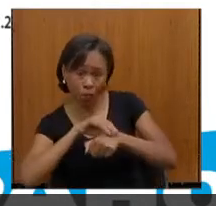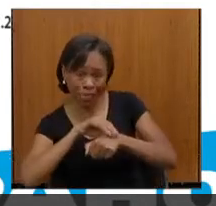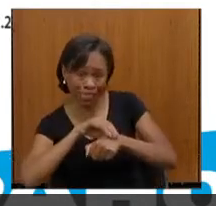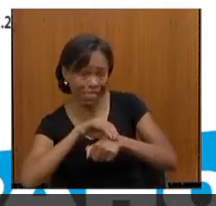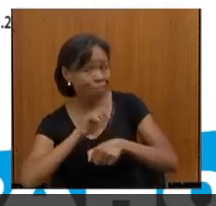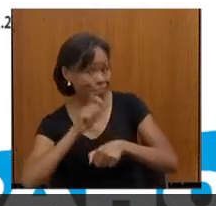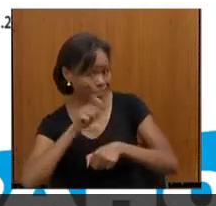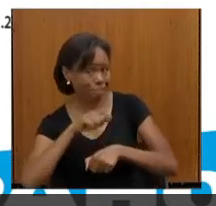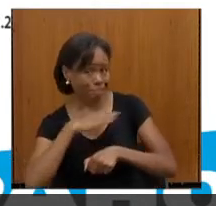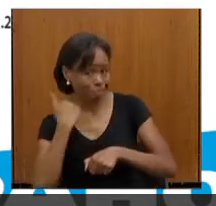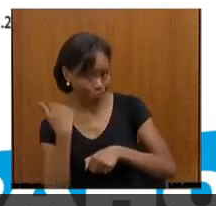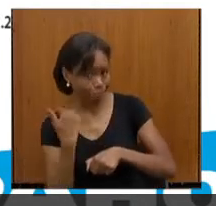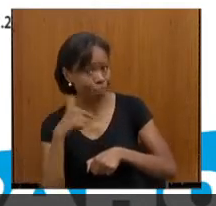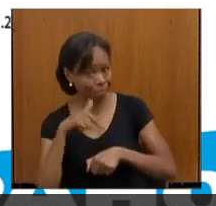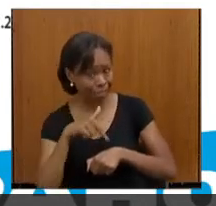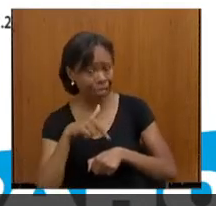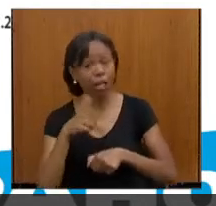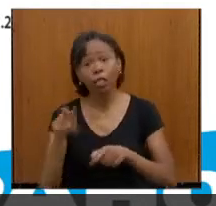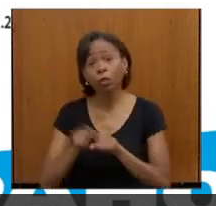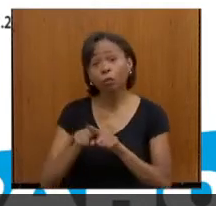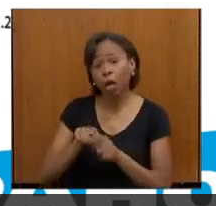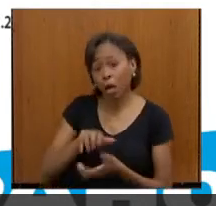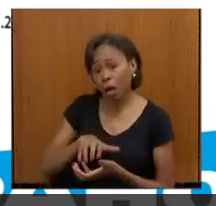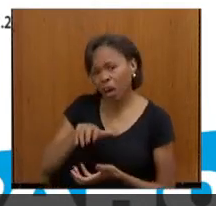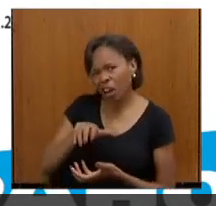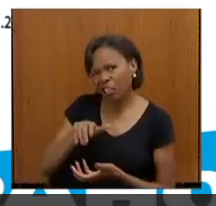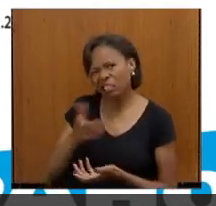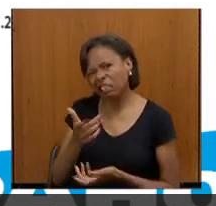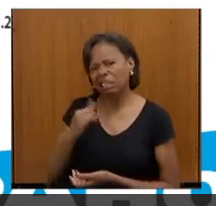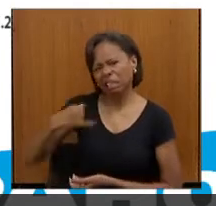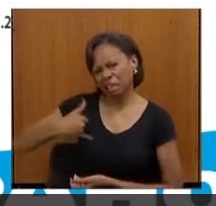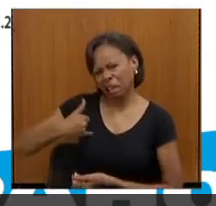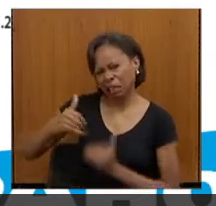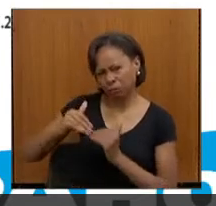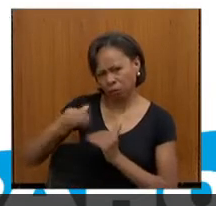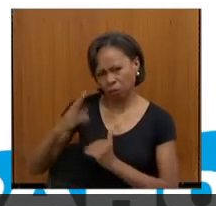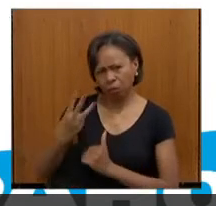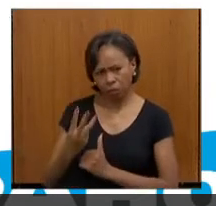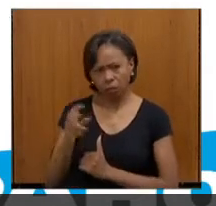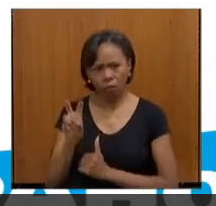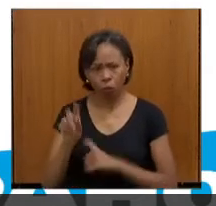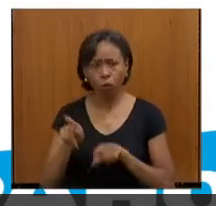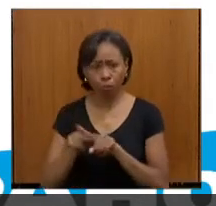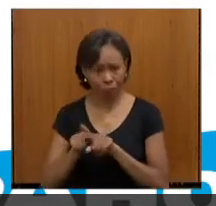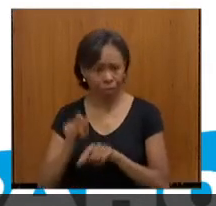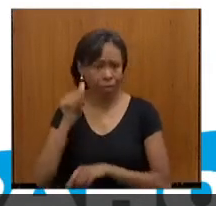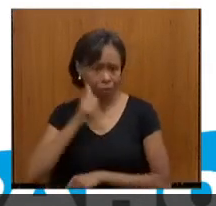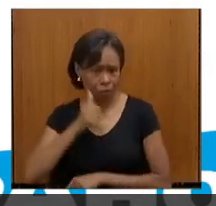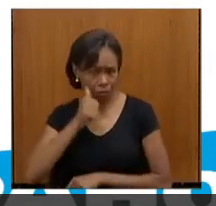aquelas que tinham mais idade, acima de 35 anos, próximo slide, por favor,